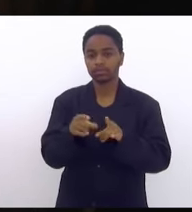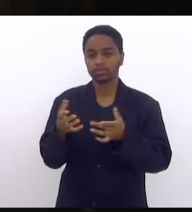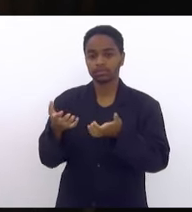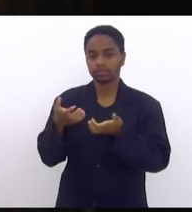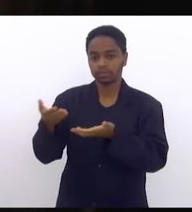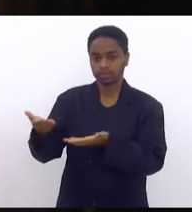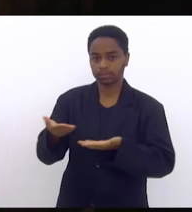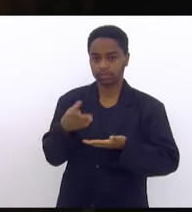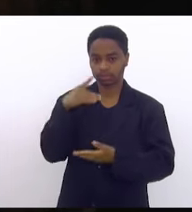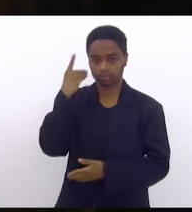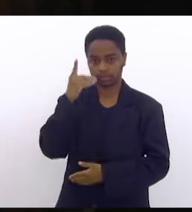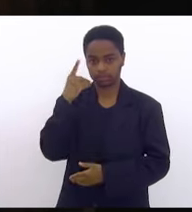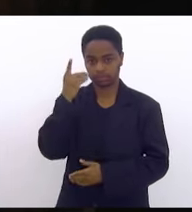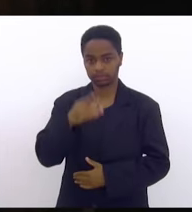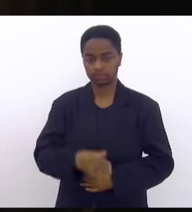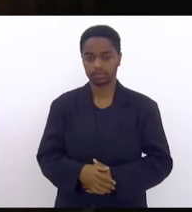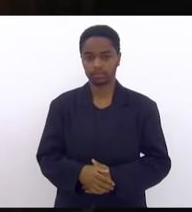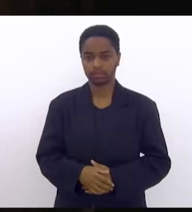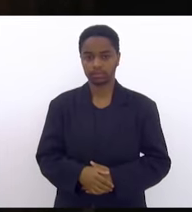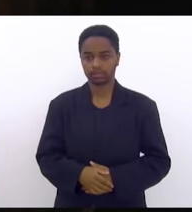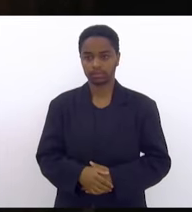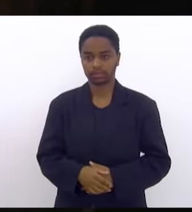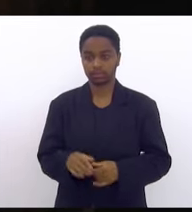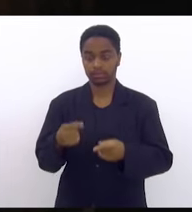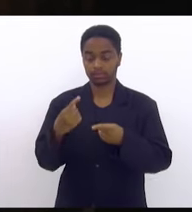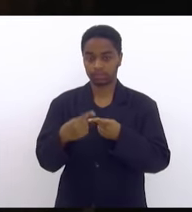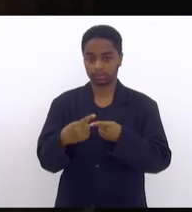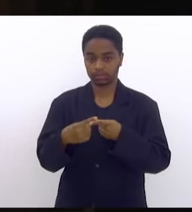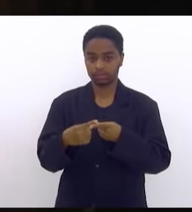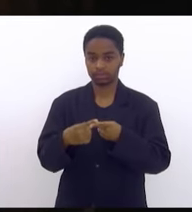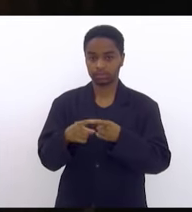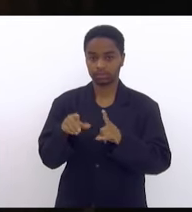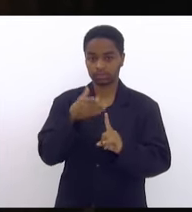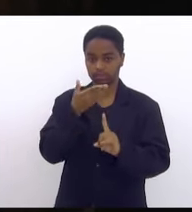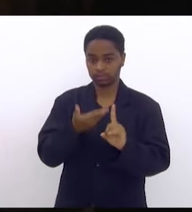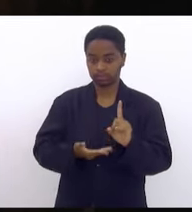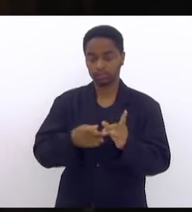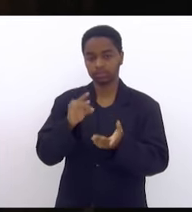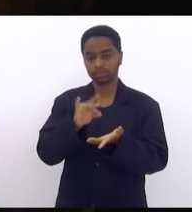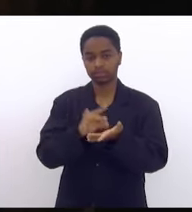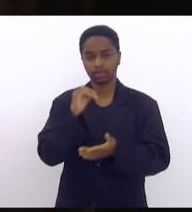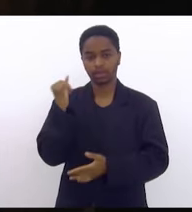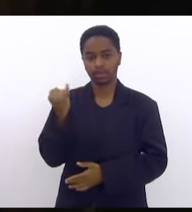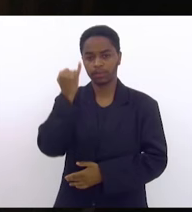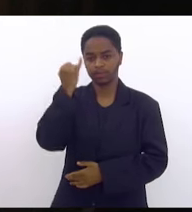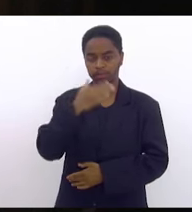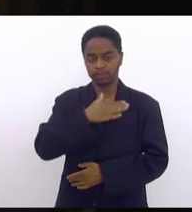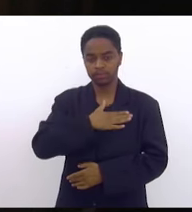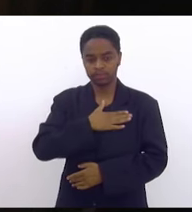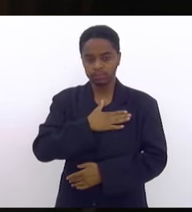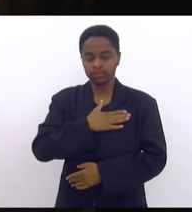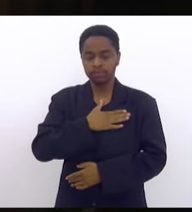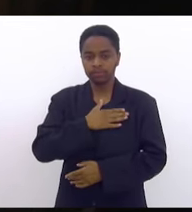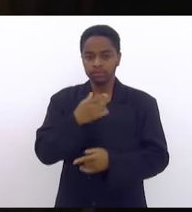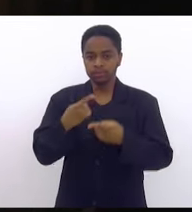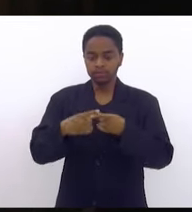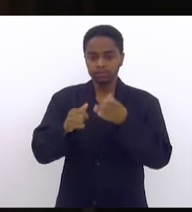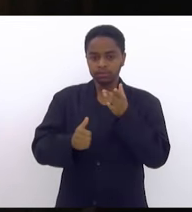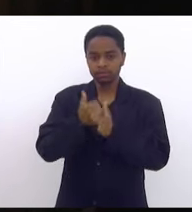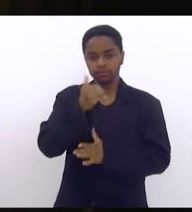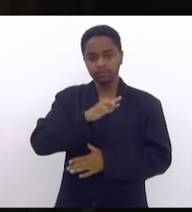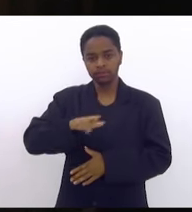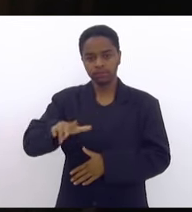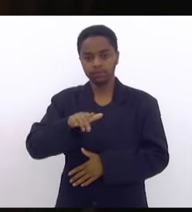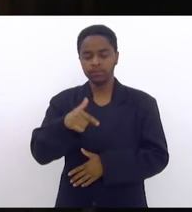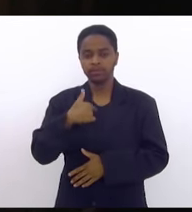deputado. Essa moção, deputado, realmente está sendo muito importante para mim. Não foi a primeira vez que estive